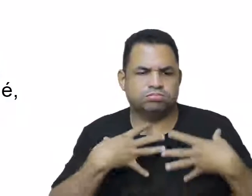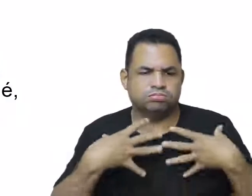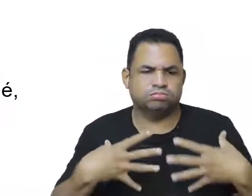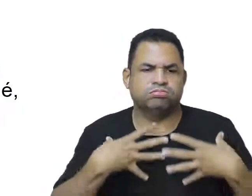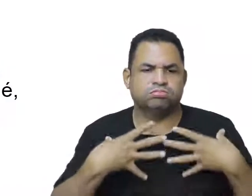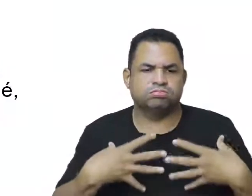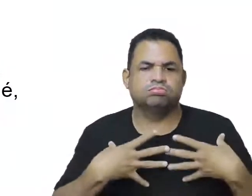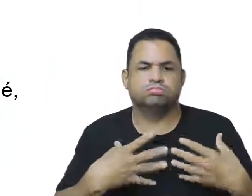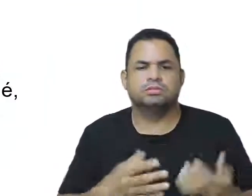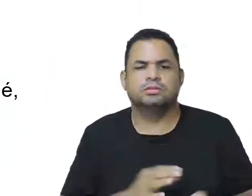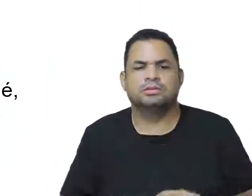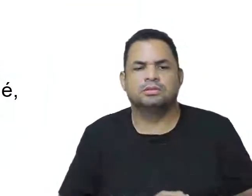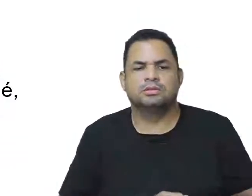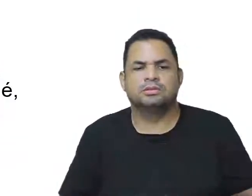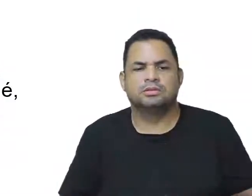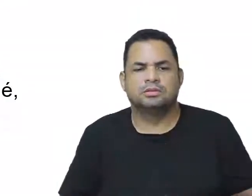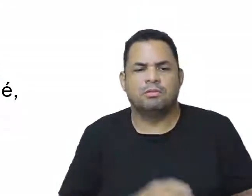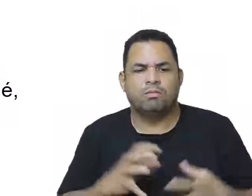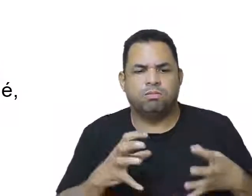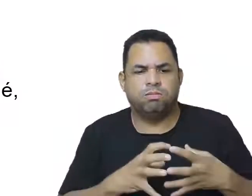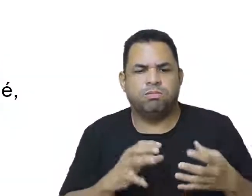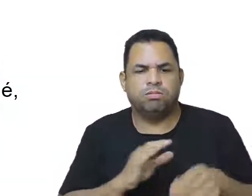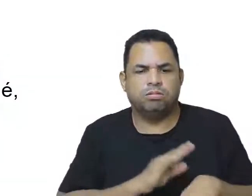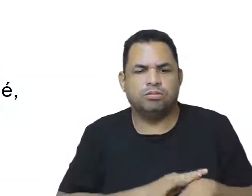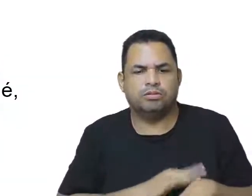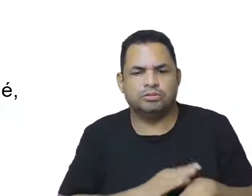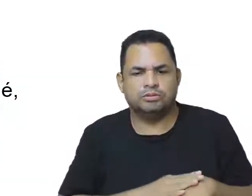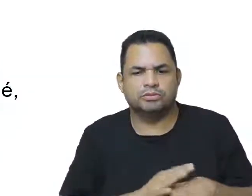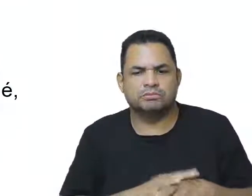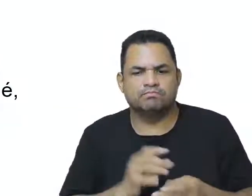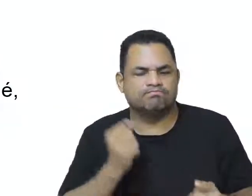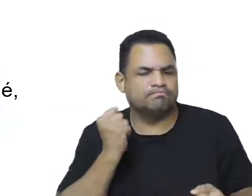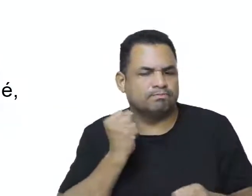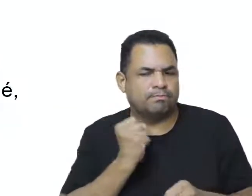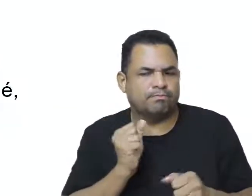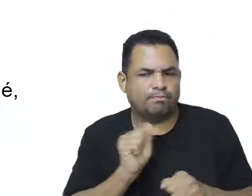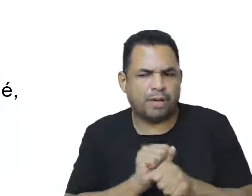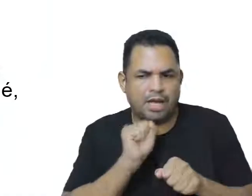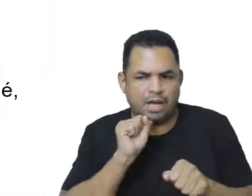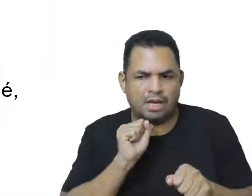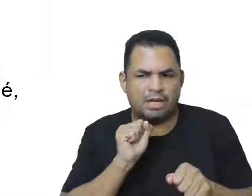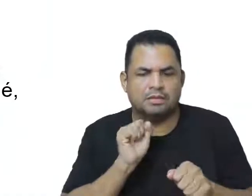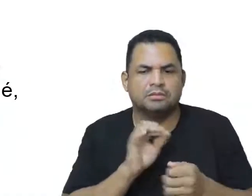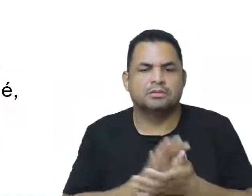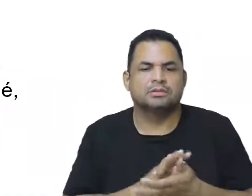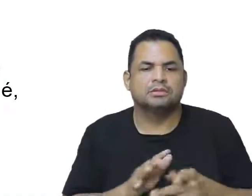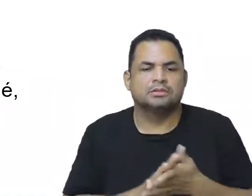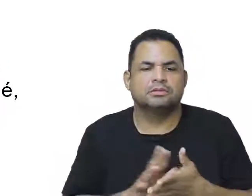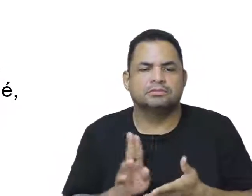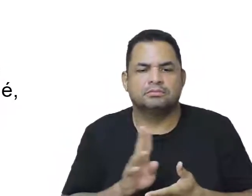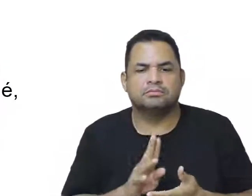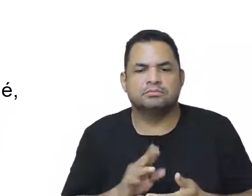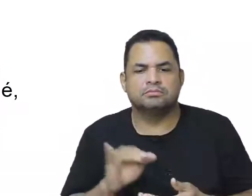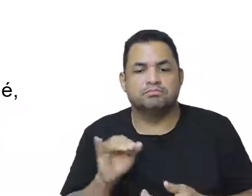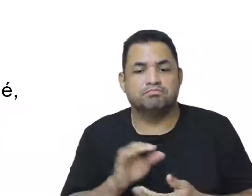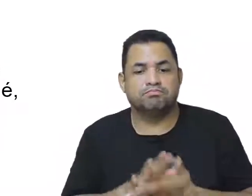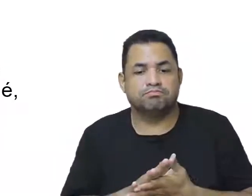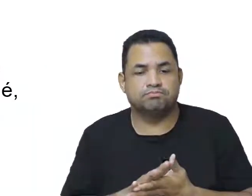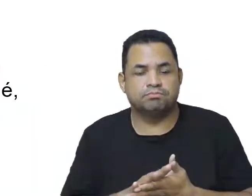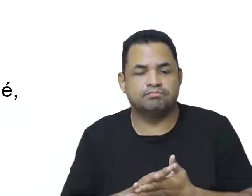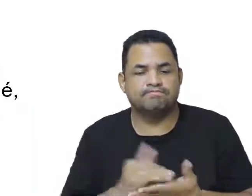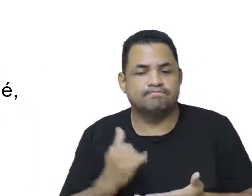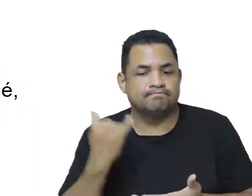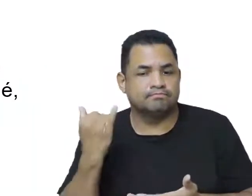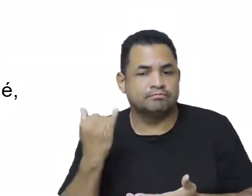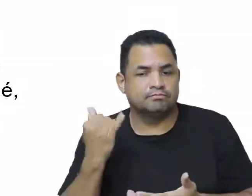a pressão, né? Toques, choques ou pancadas. É através da pele que a gente sabe, né?